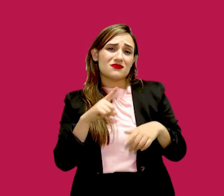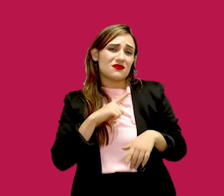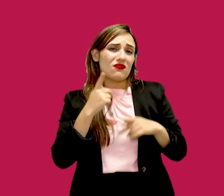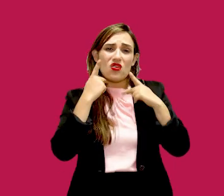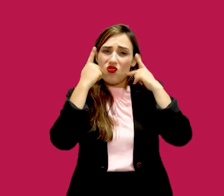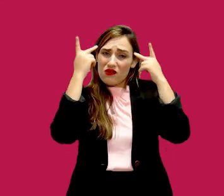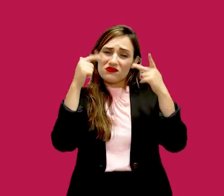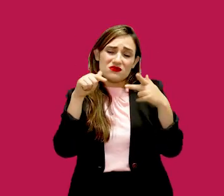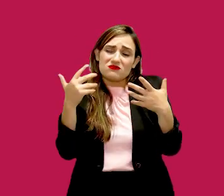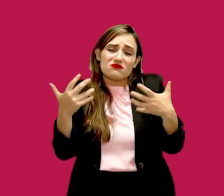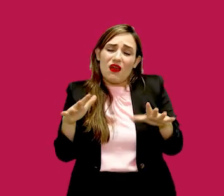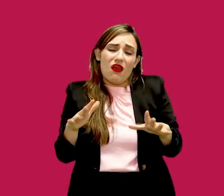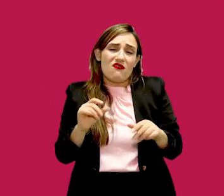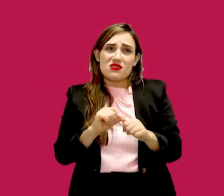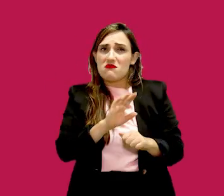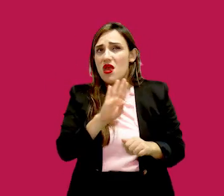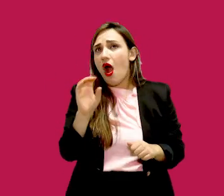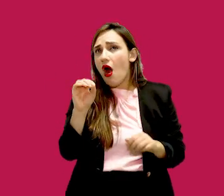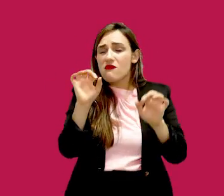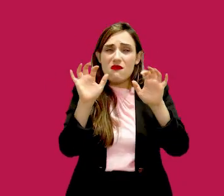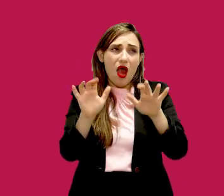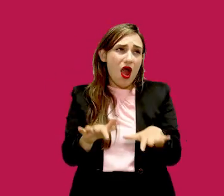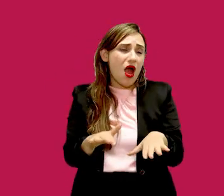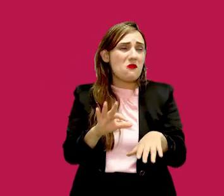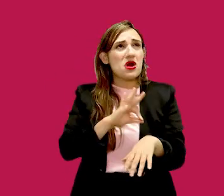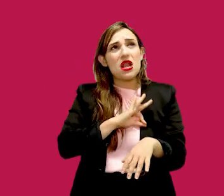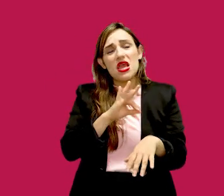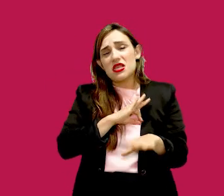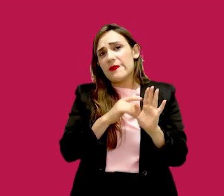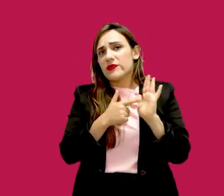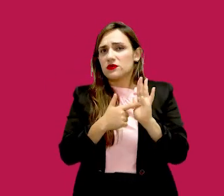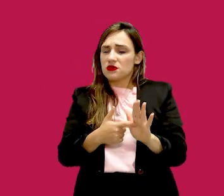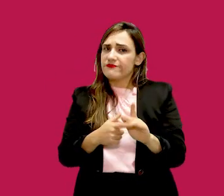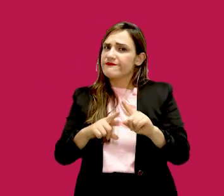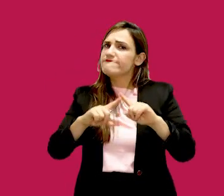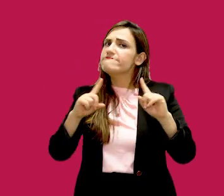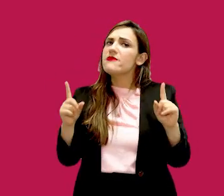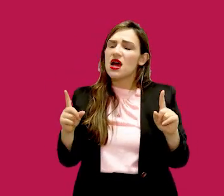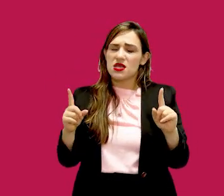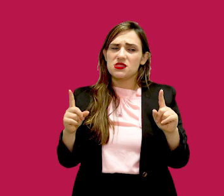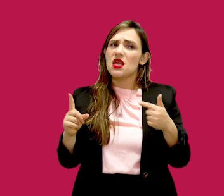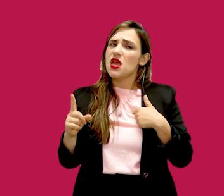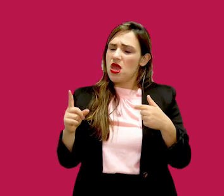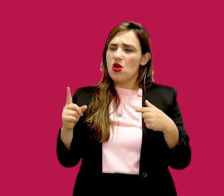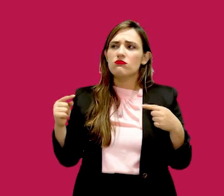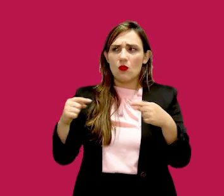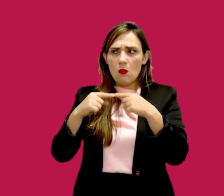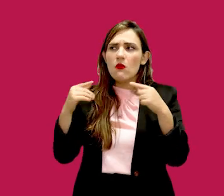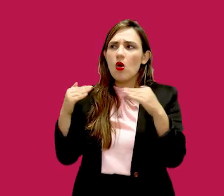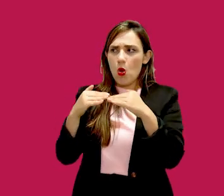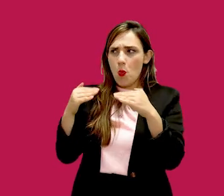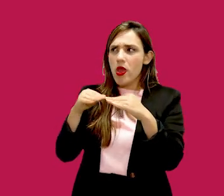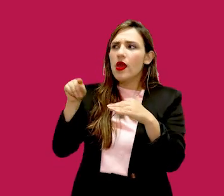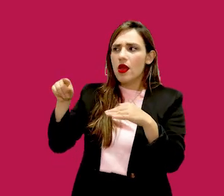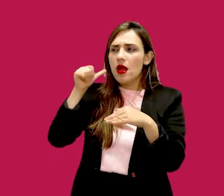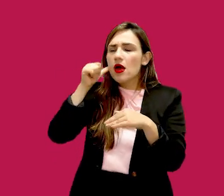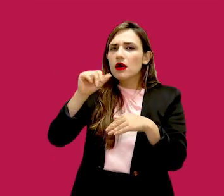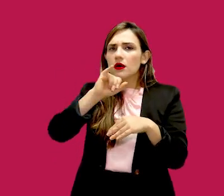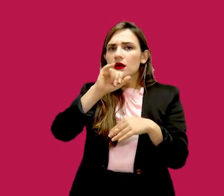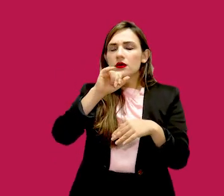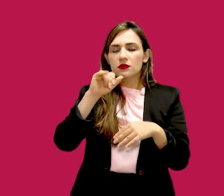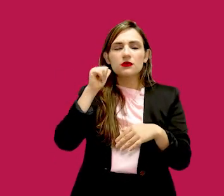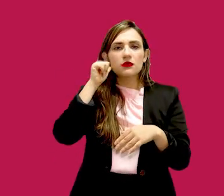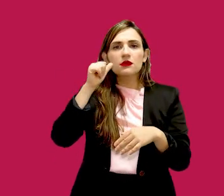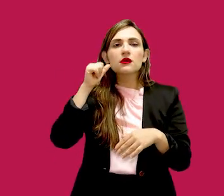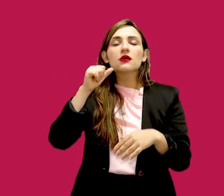Então, elas não querem sofrer mais essa exposição de ter que procurar a polícia. Mas eu penso como a doutora Jaqueline. É preciso